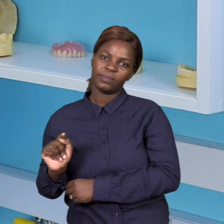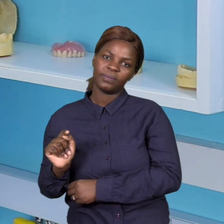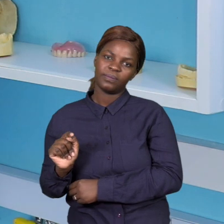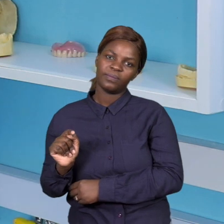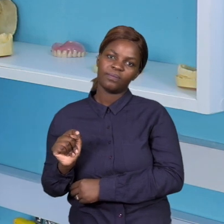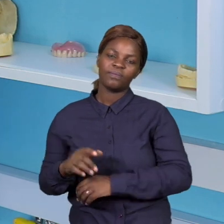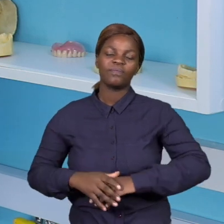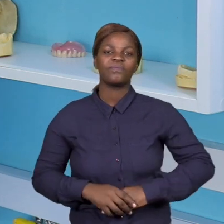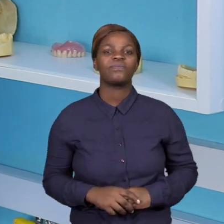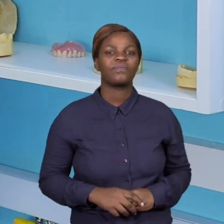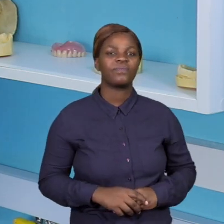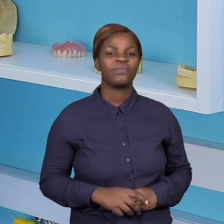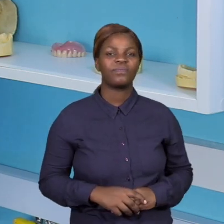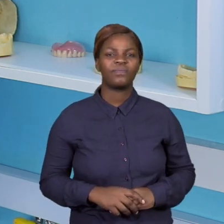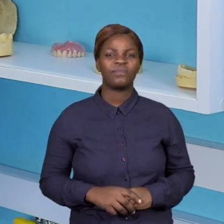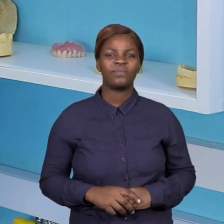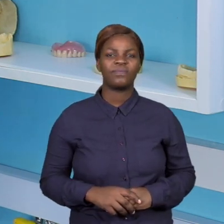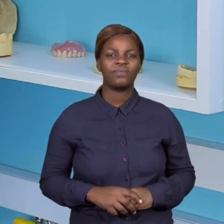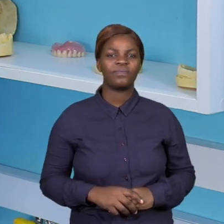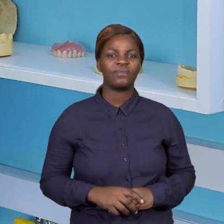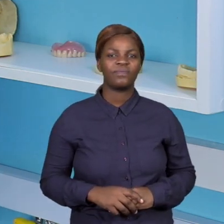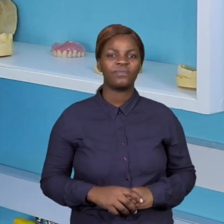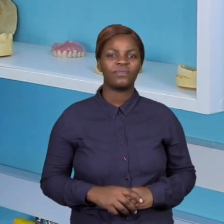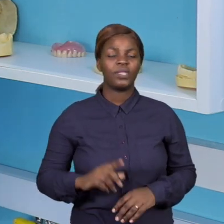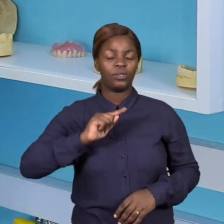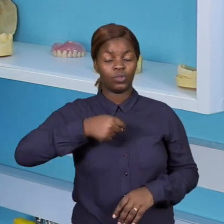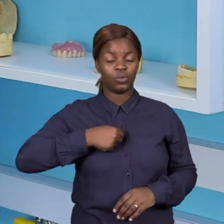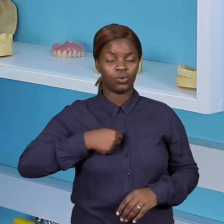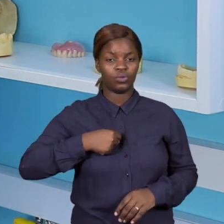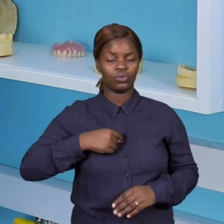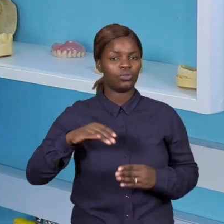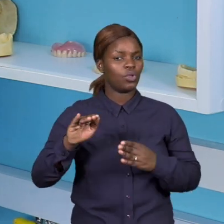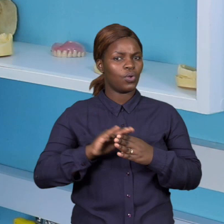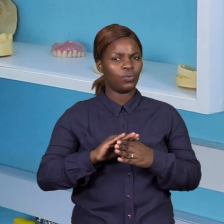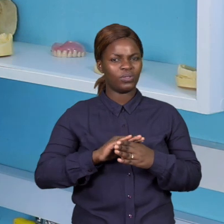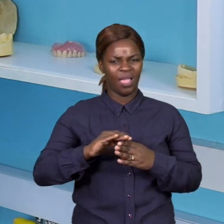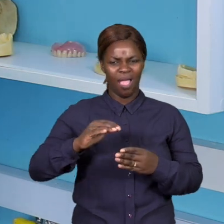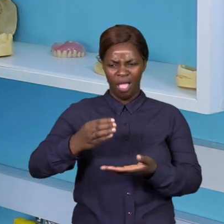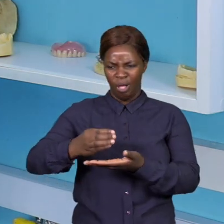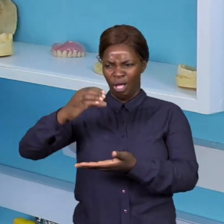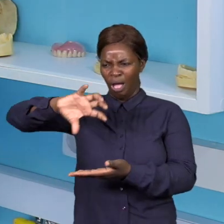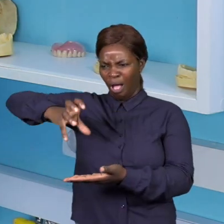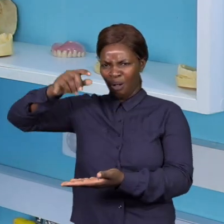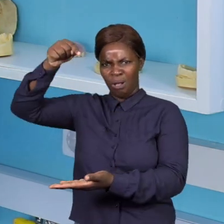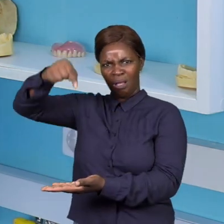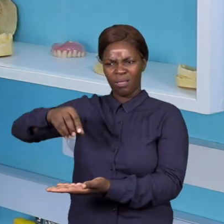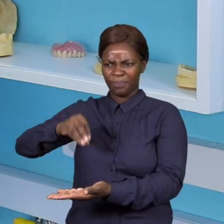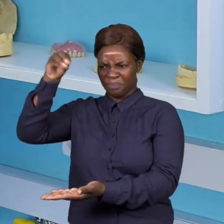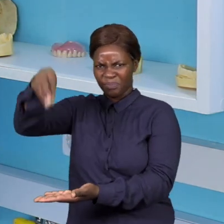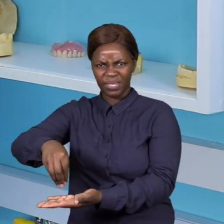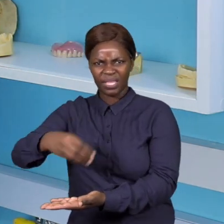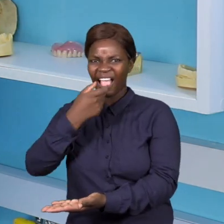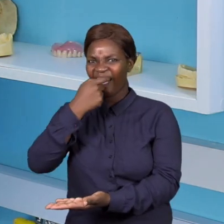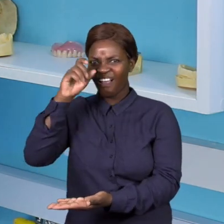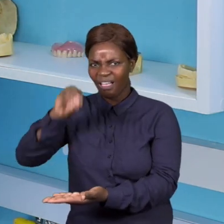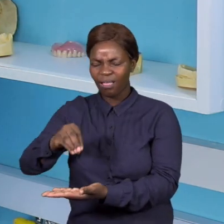consigamos não colocar, isso é outra das coisas, não colocar em um copo com água, e digo isto por causa de